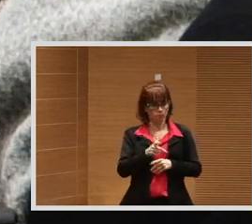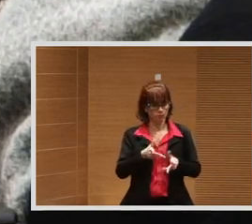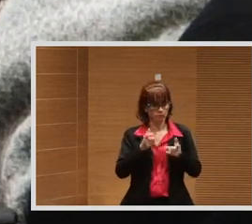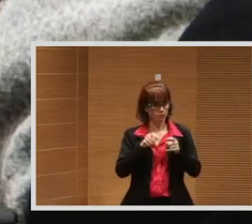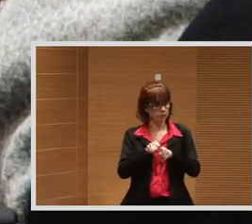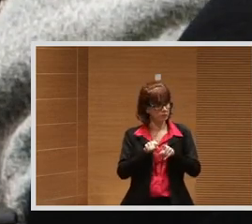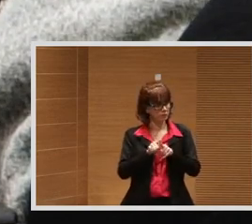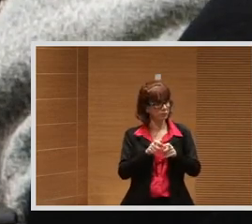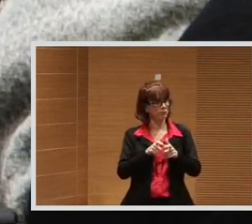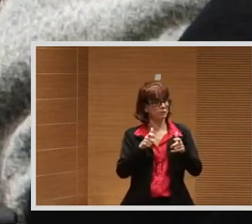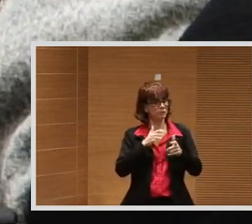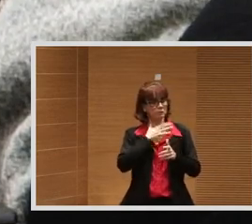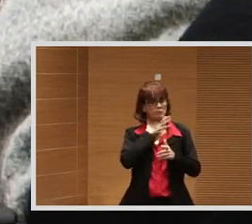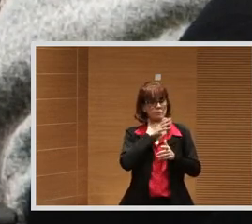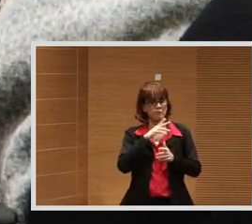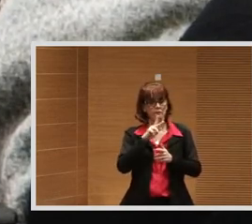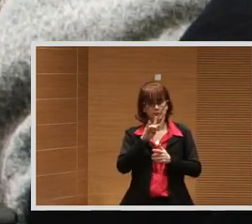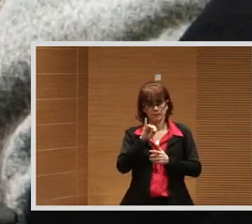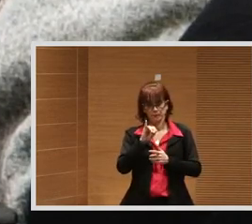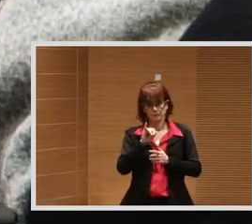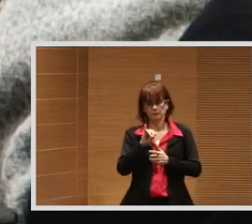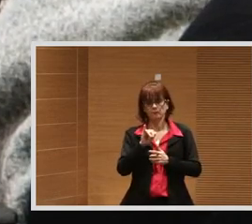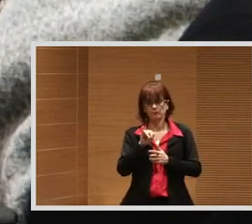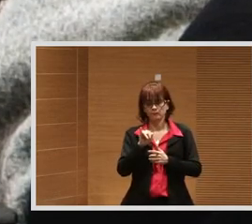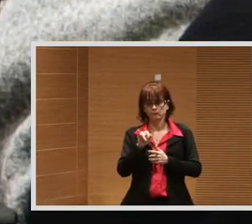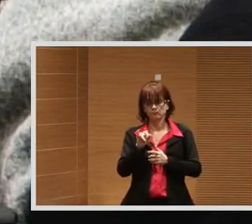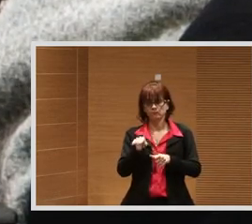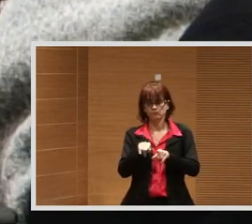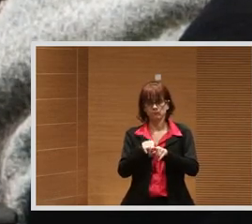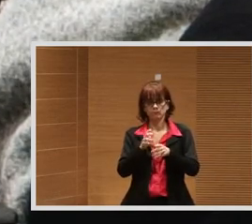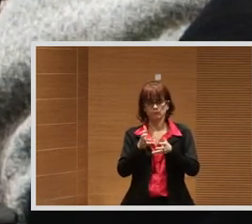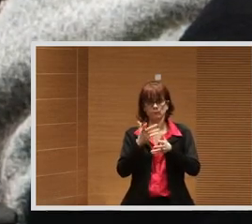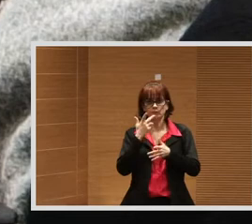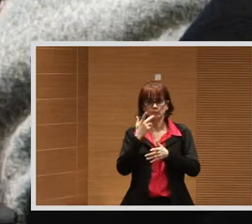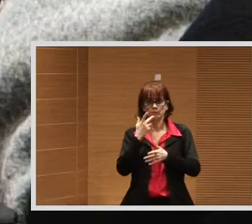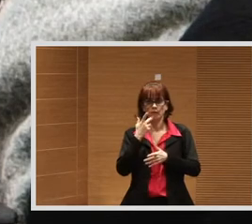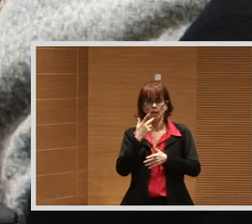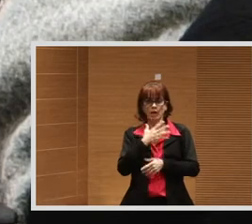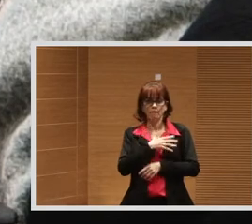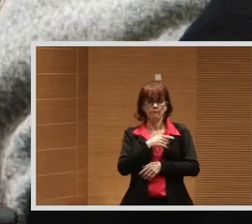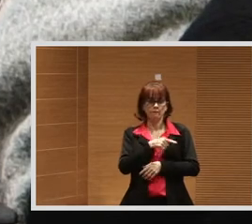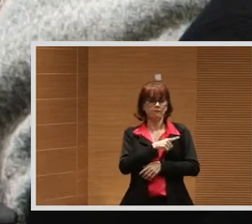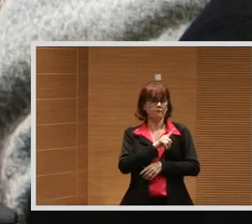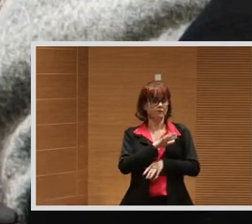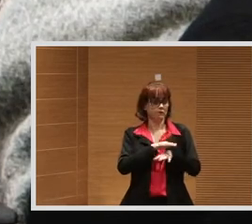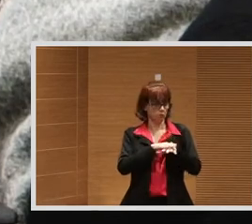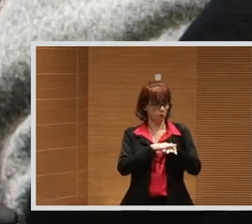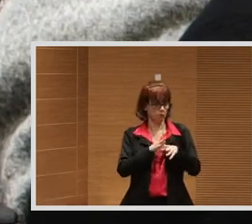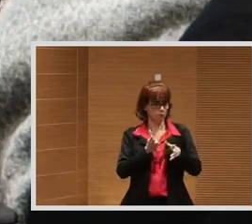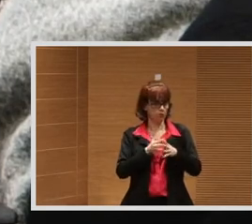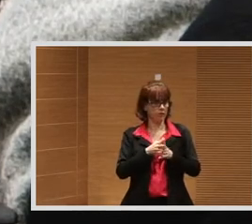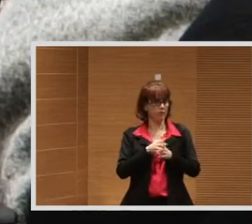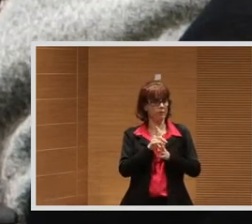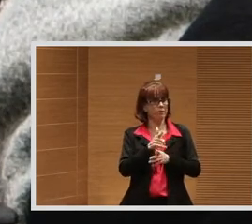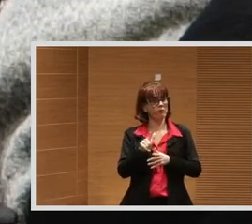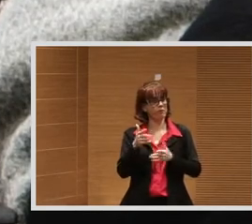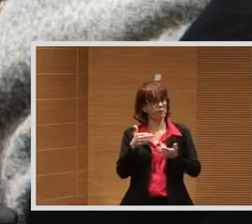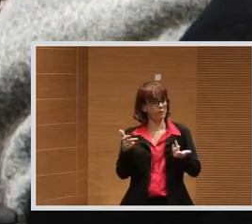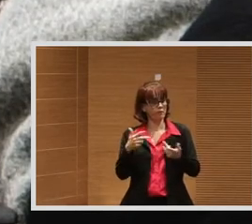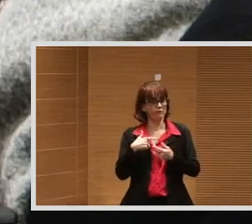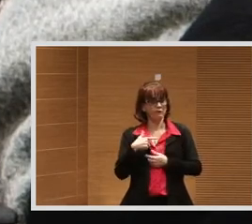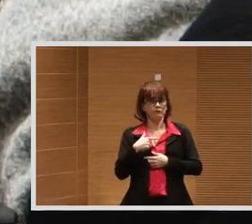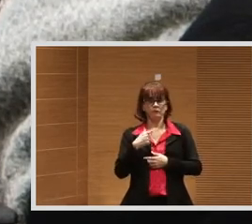muito com essa crise, os pais querendo dizer que os filhos estão doentes. A outra coisa é a seguinte, não consigo